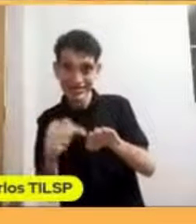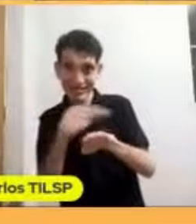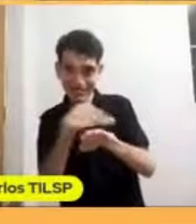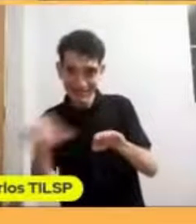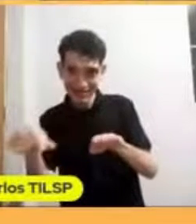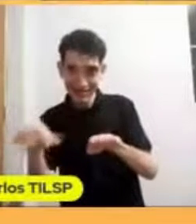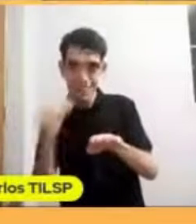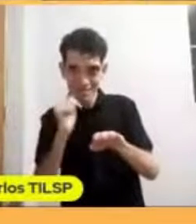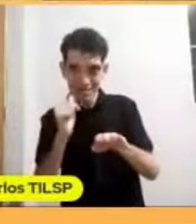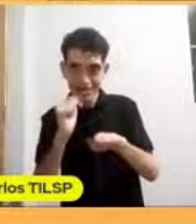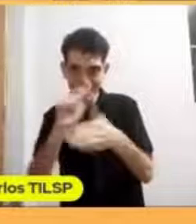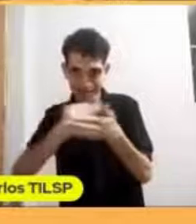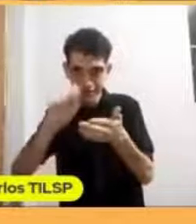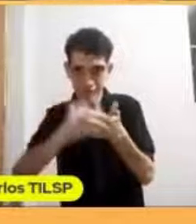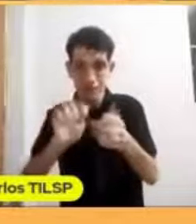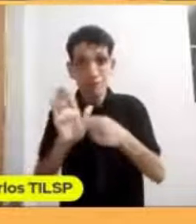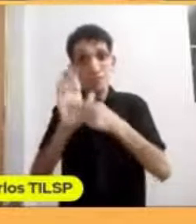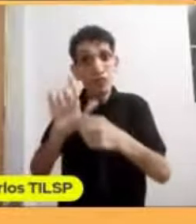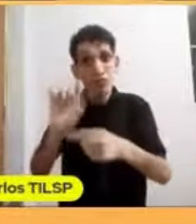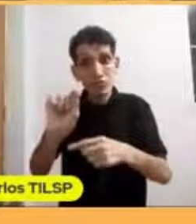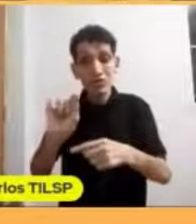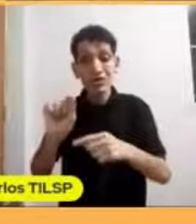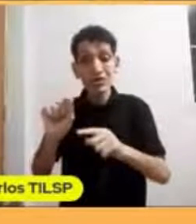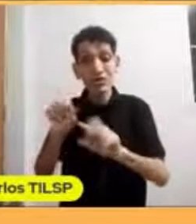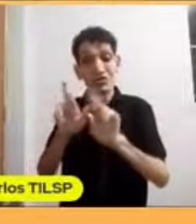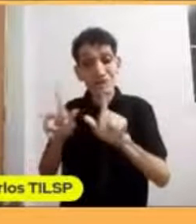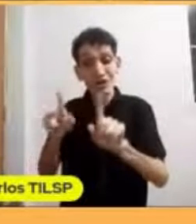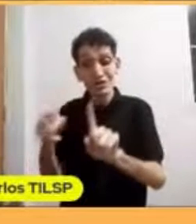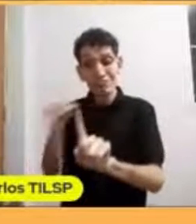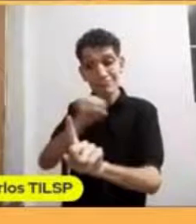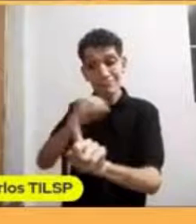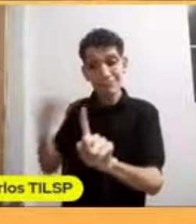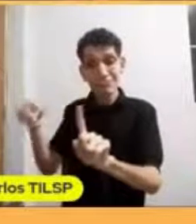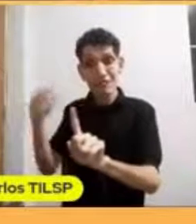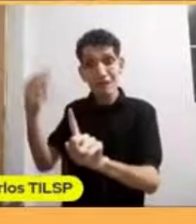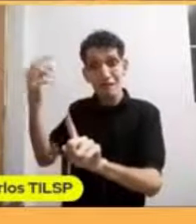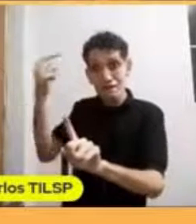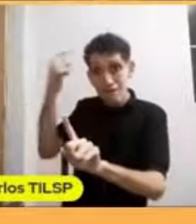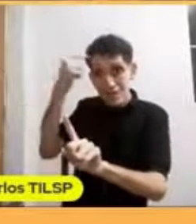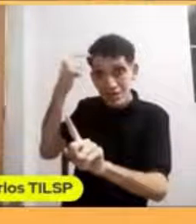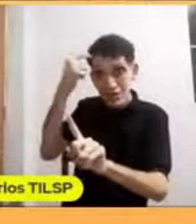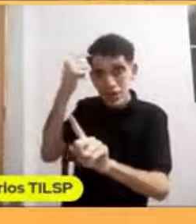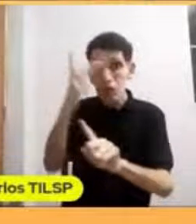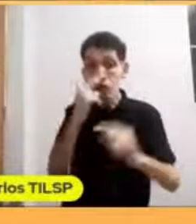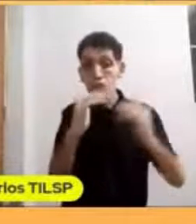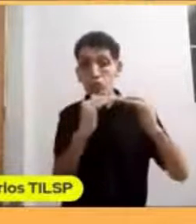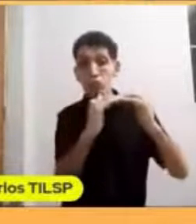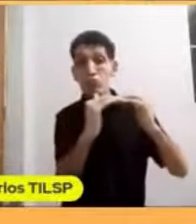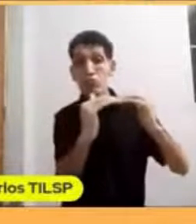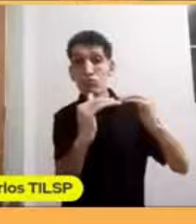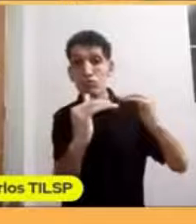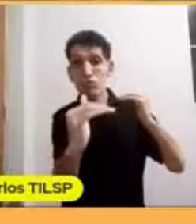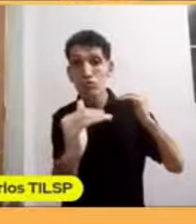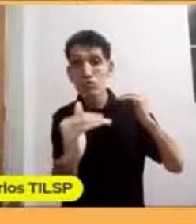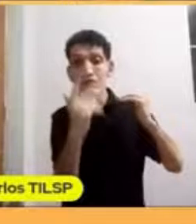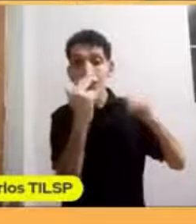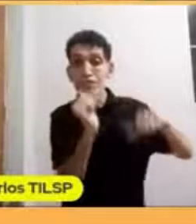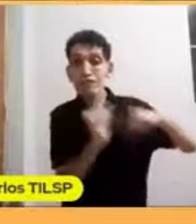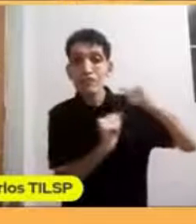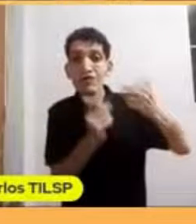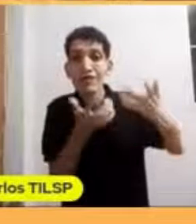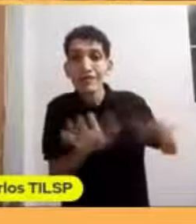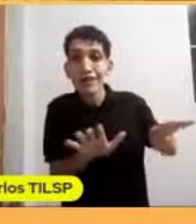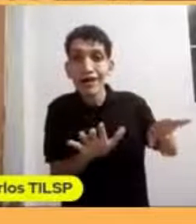de crescimento. O mindset fixo, ou seja, a mentalidade que é um pouco mais fixa, mais rígida, ela vai